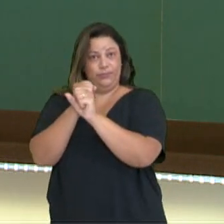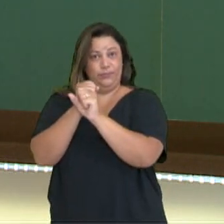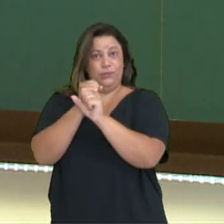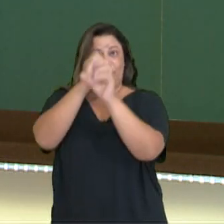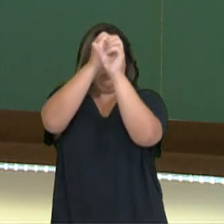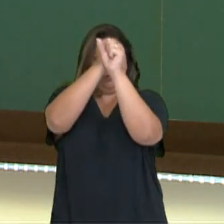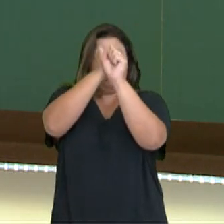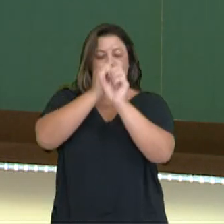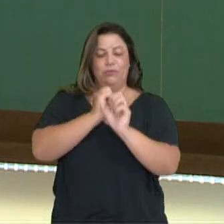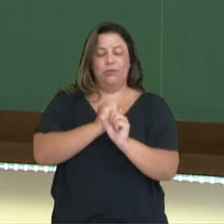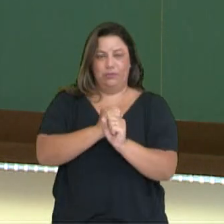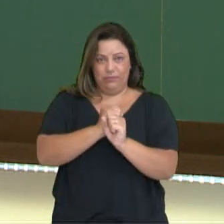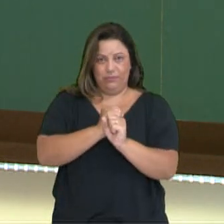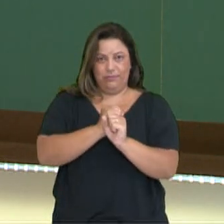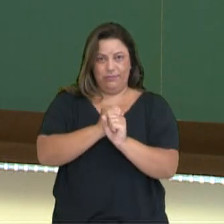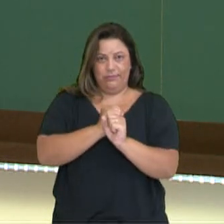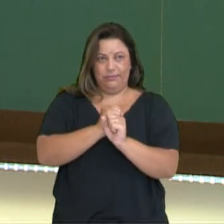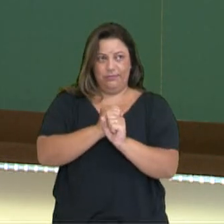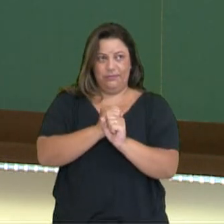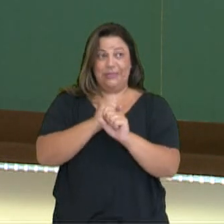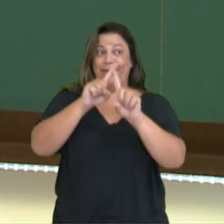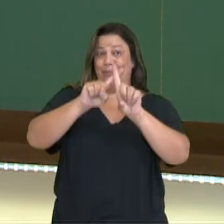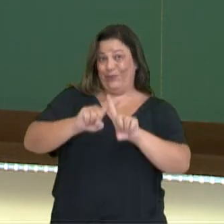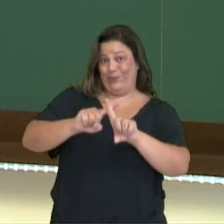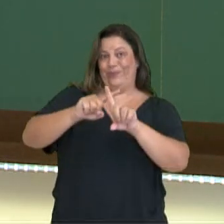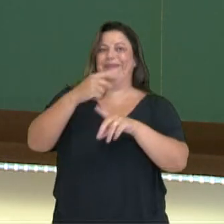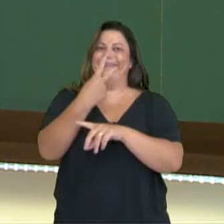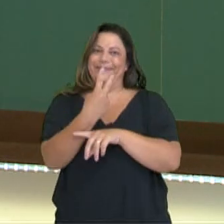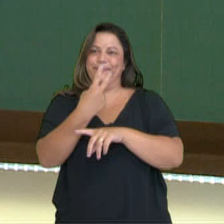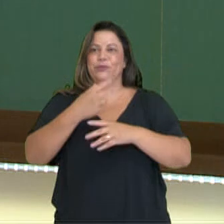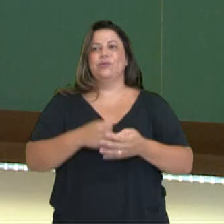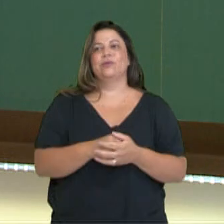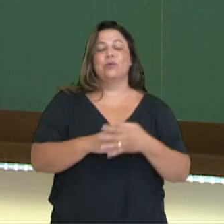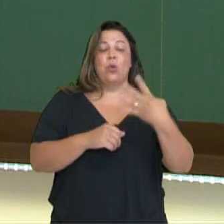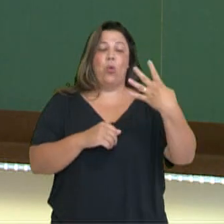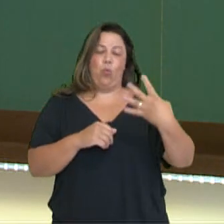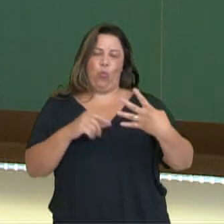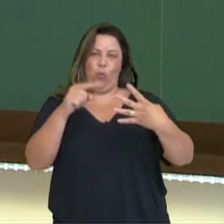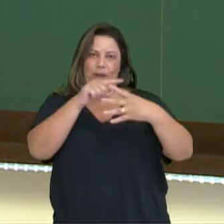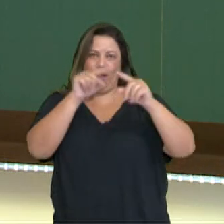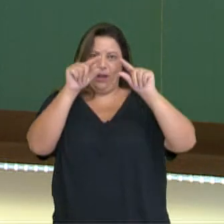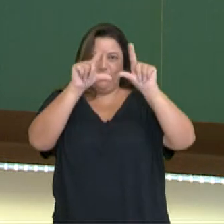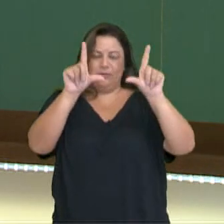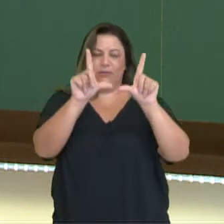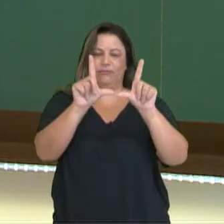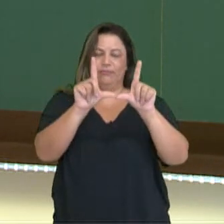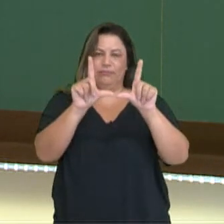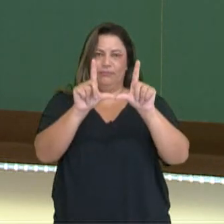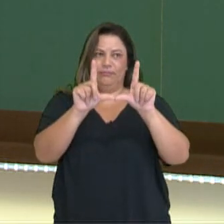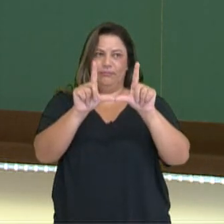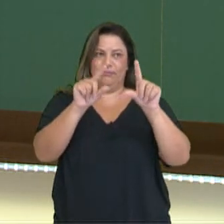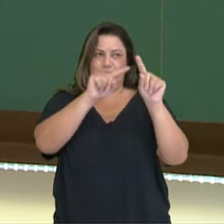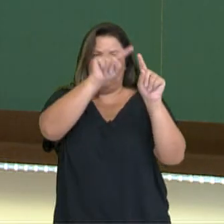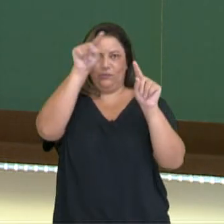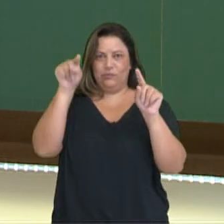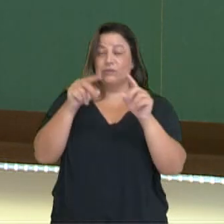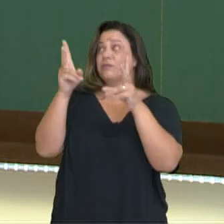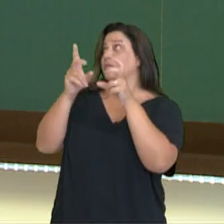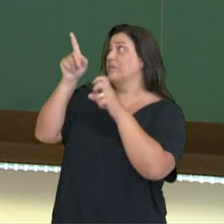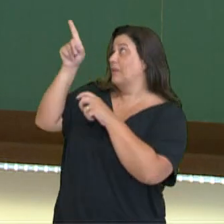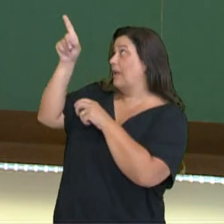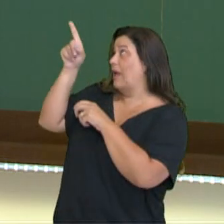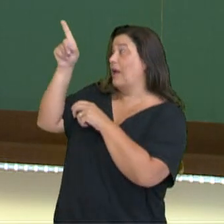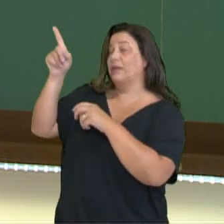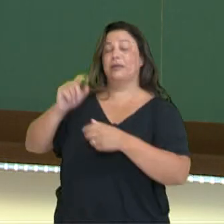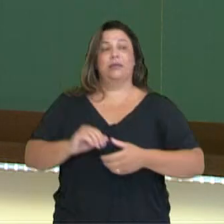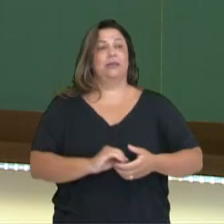e multiplico por 2. No quadrado, eu vou multiplicar por 4 a medida do lado. No paralelogramo, a ideia é muito